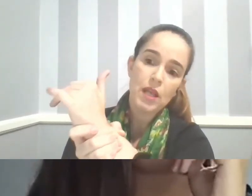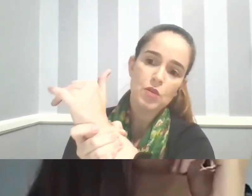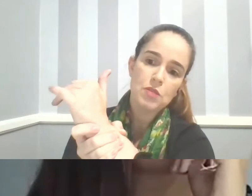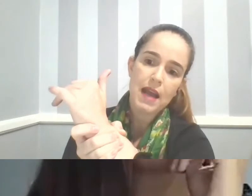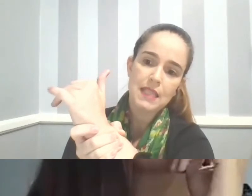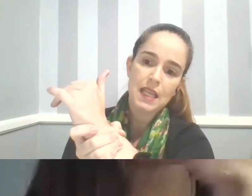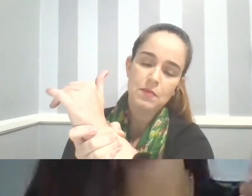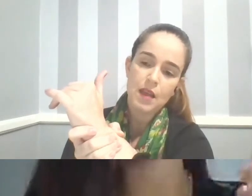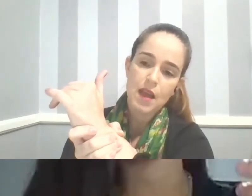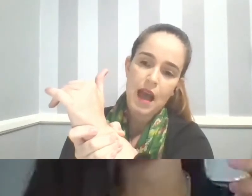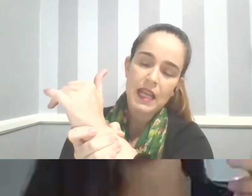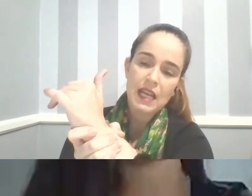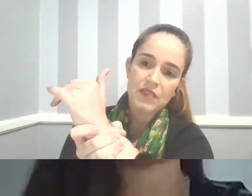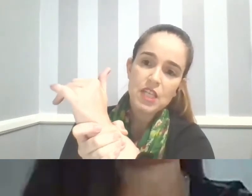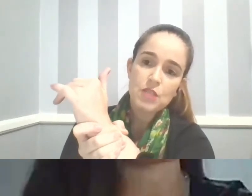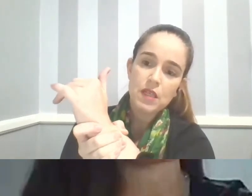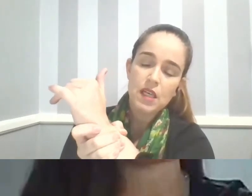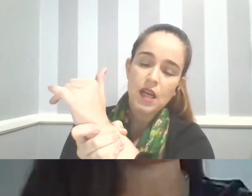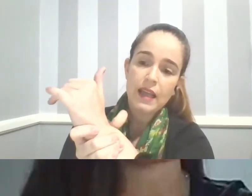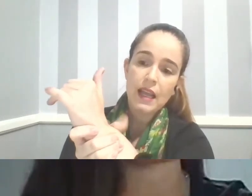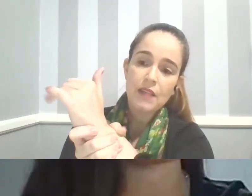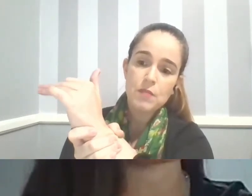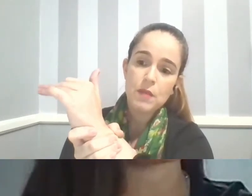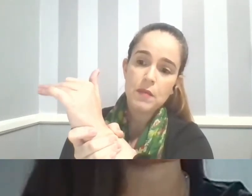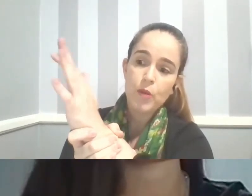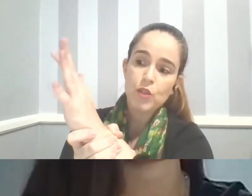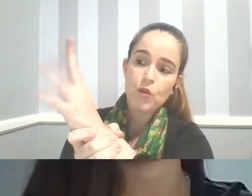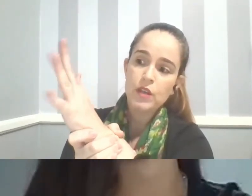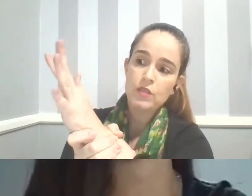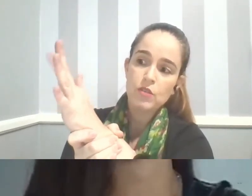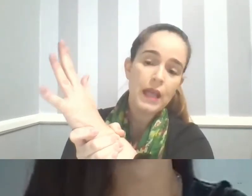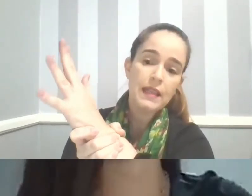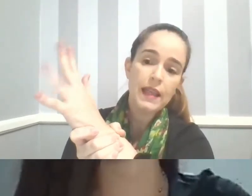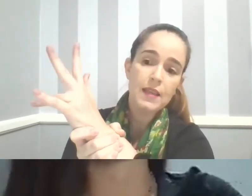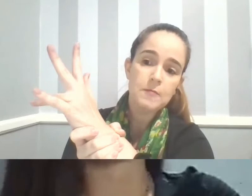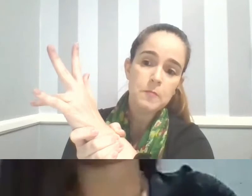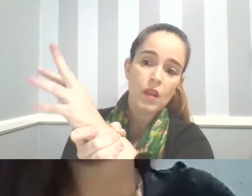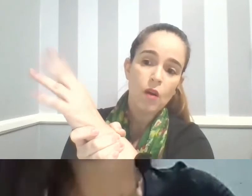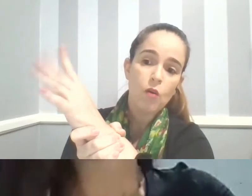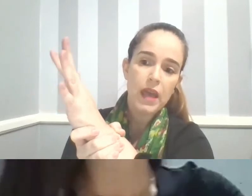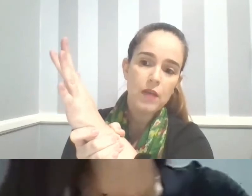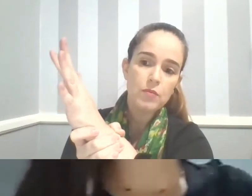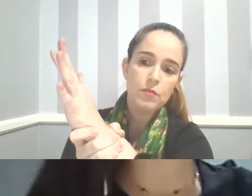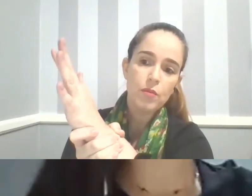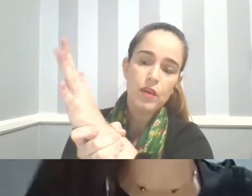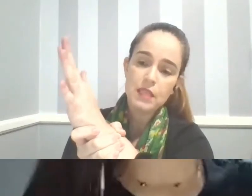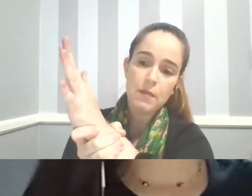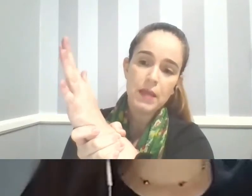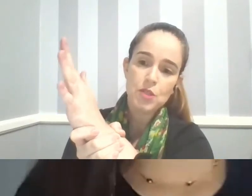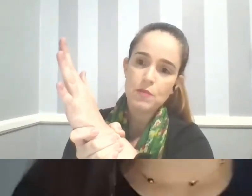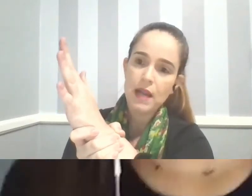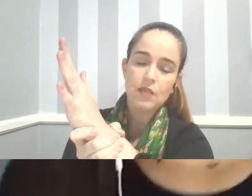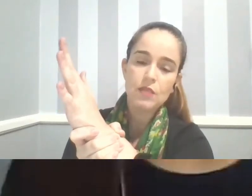só, você apertou demais aquela vítima, ela pode correr o risco de perder o membro,